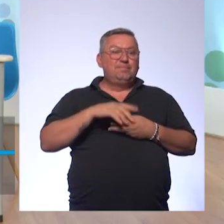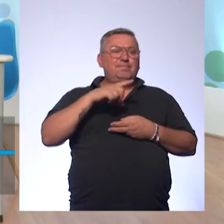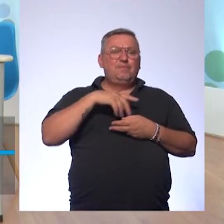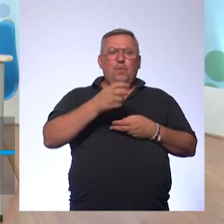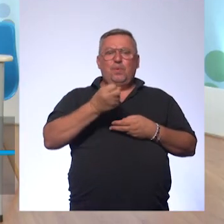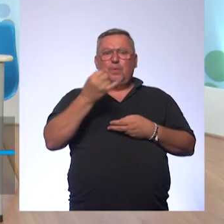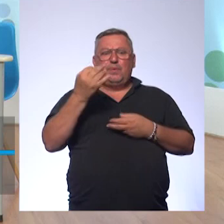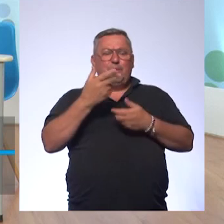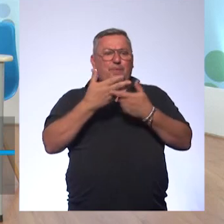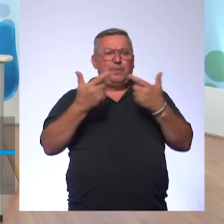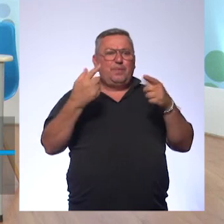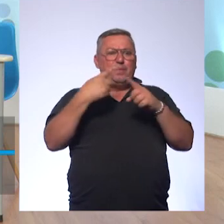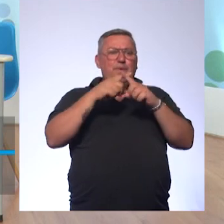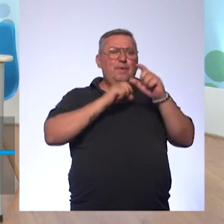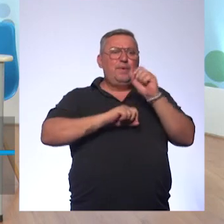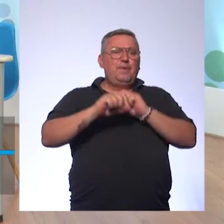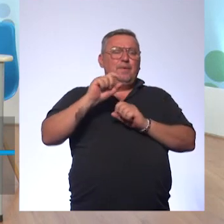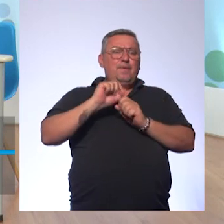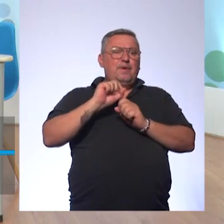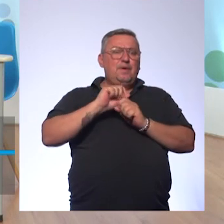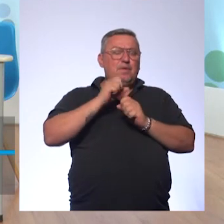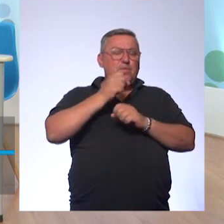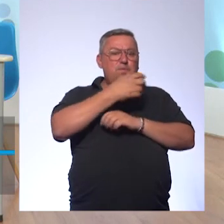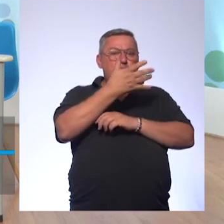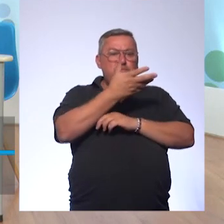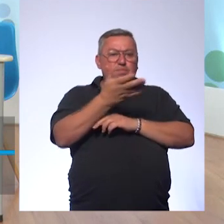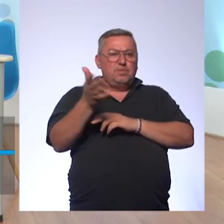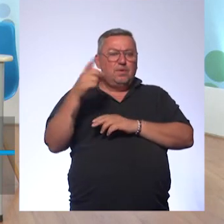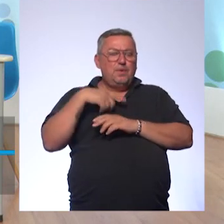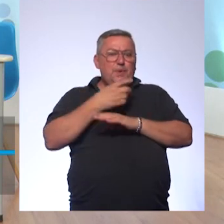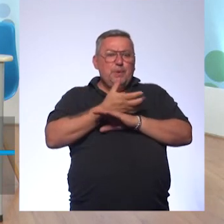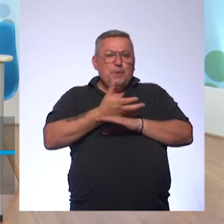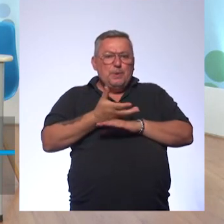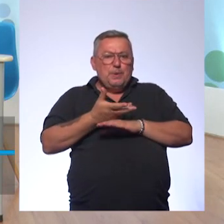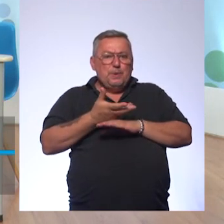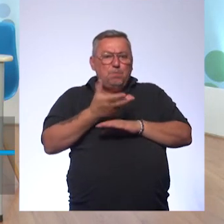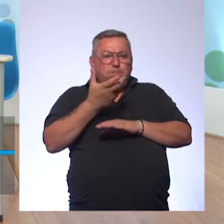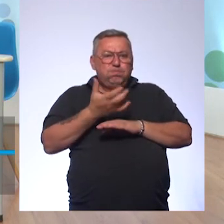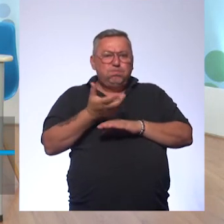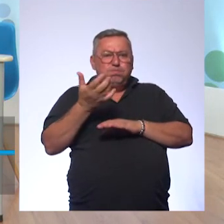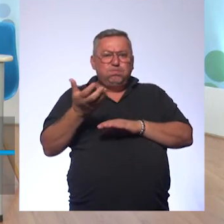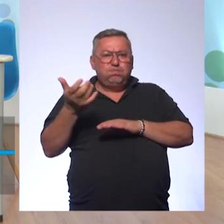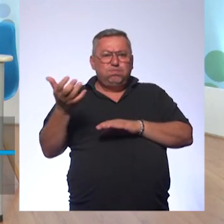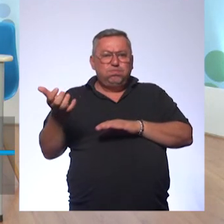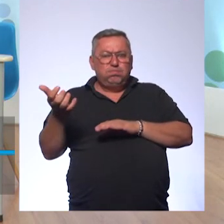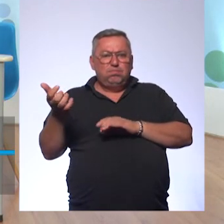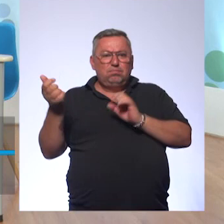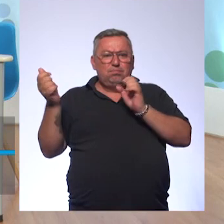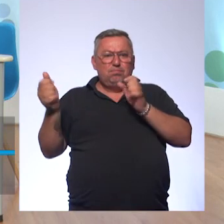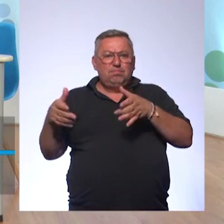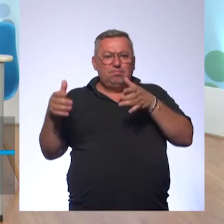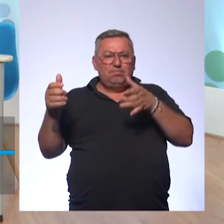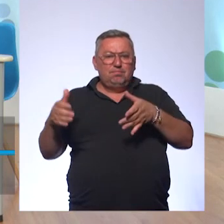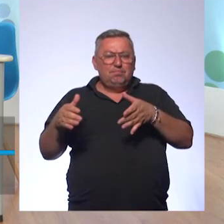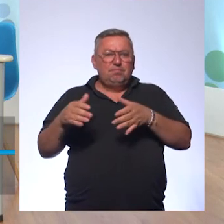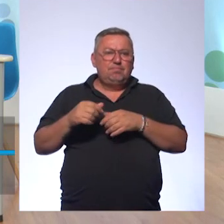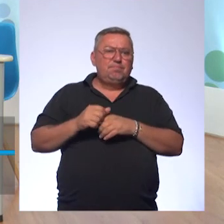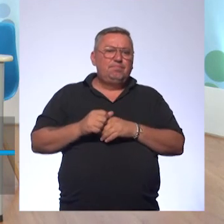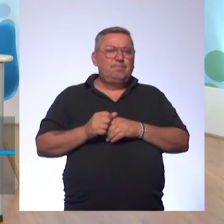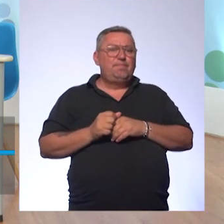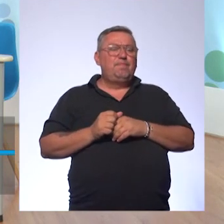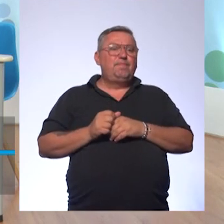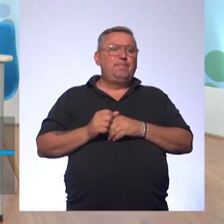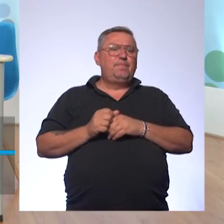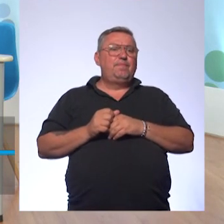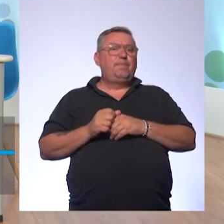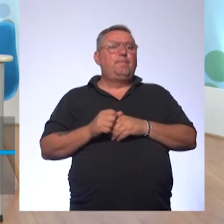de biologia, e aí uma das primeiras aulas, eu pedia para os meninos irem comigo embaixo de uma árvore. E eu falava para eles anotarem tudo que